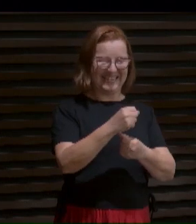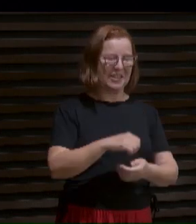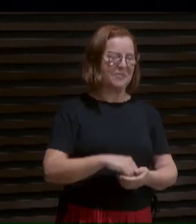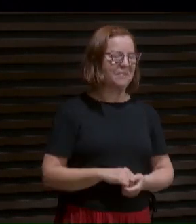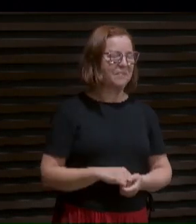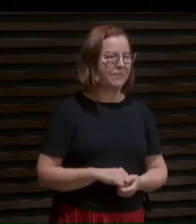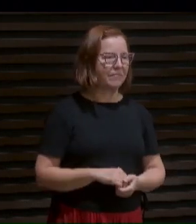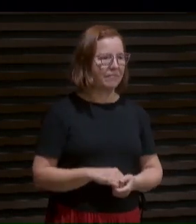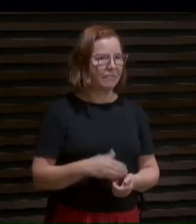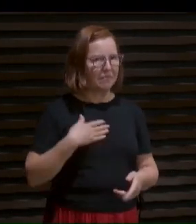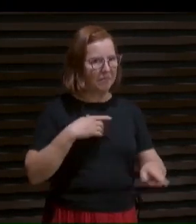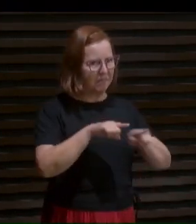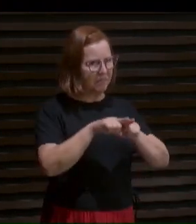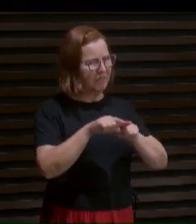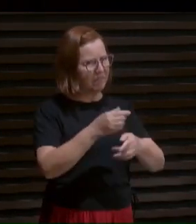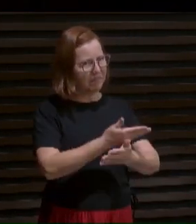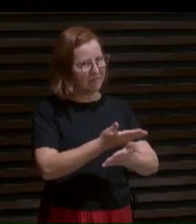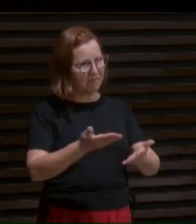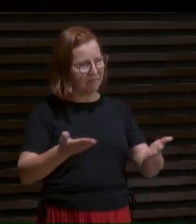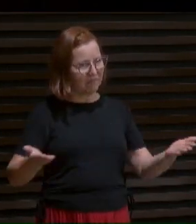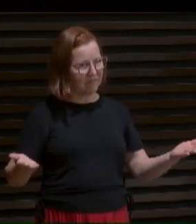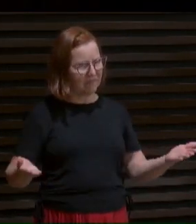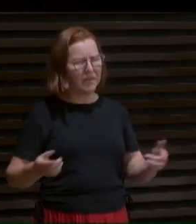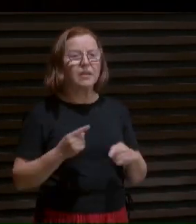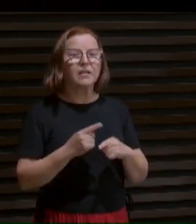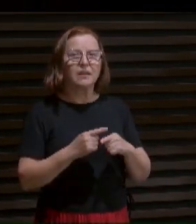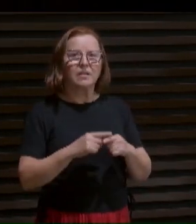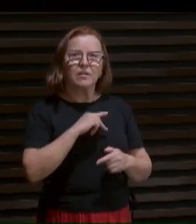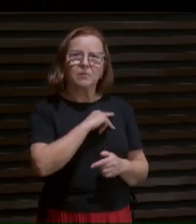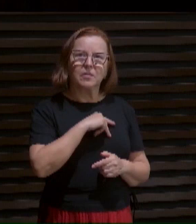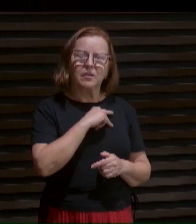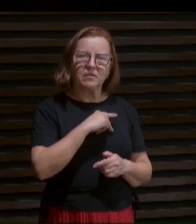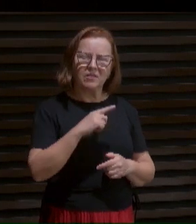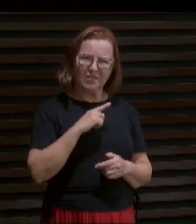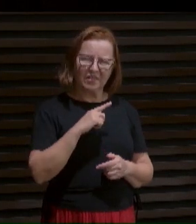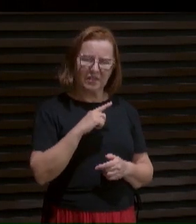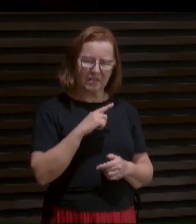Meus irmãos, por que Paulo tinha este